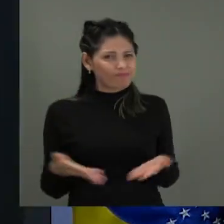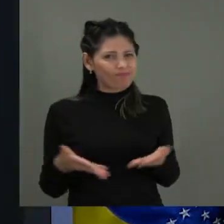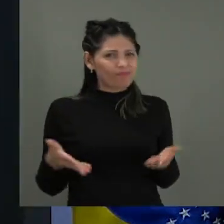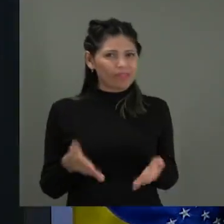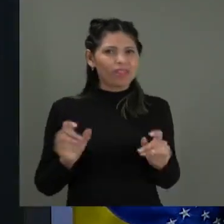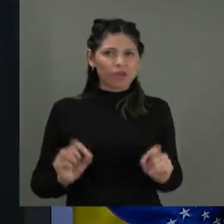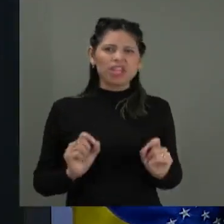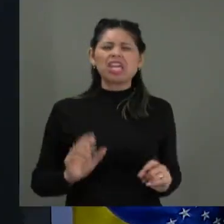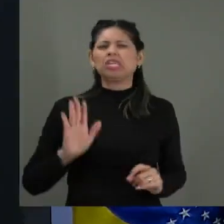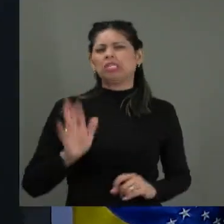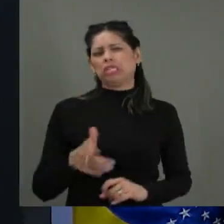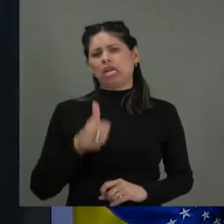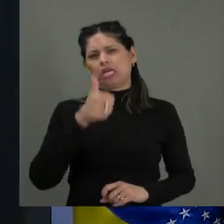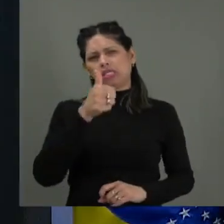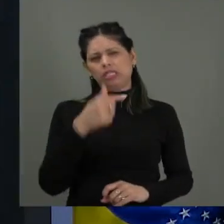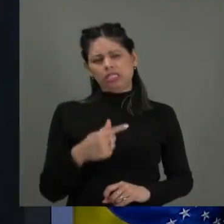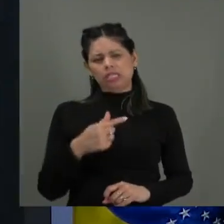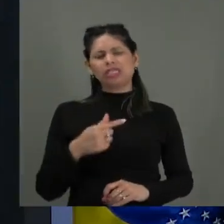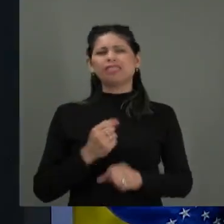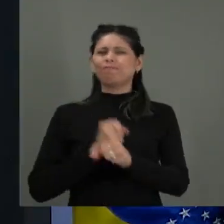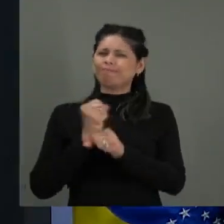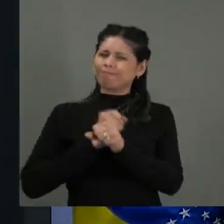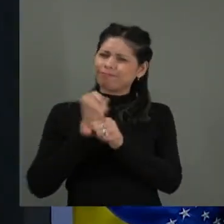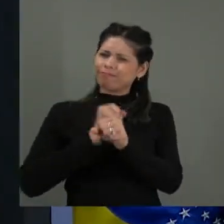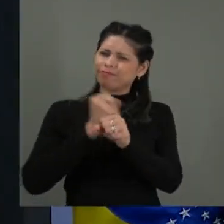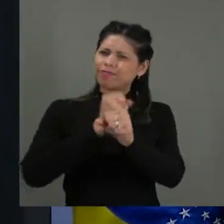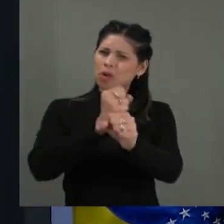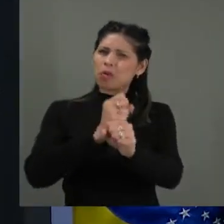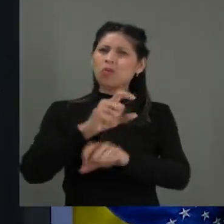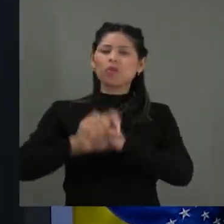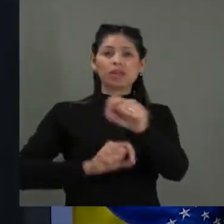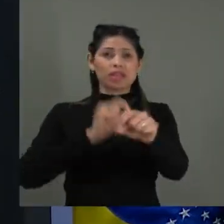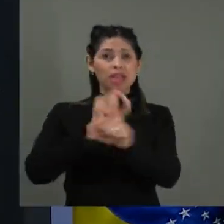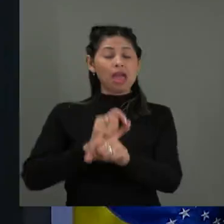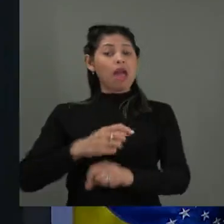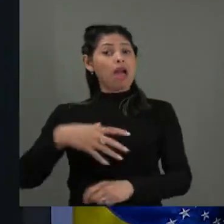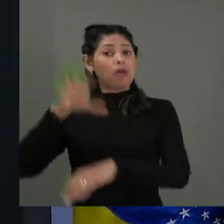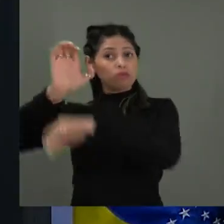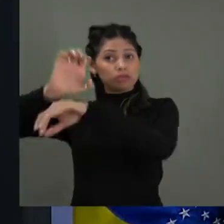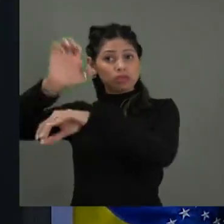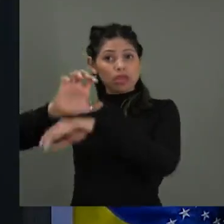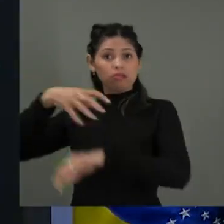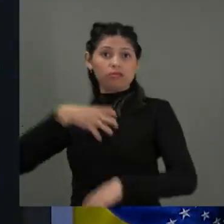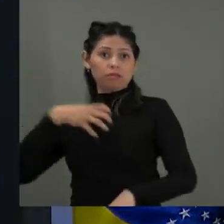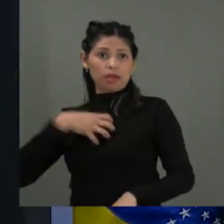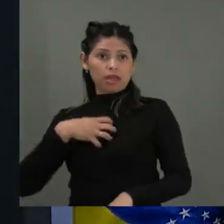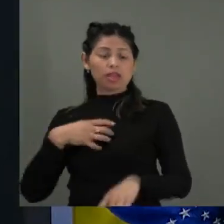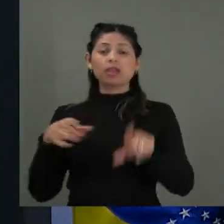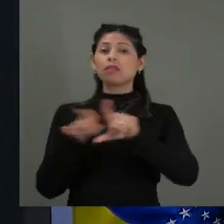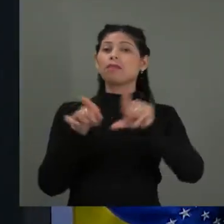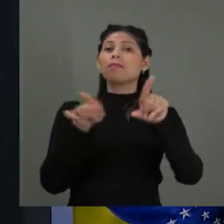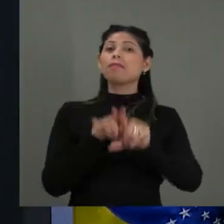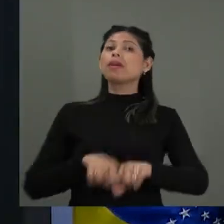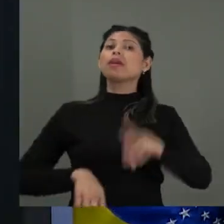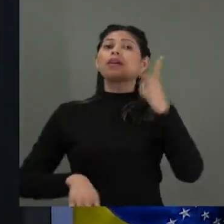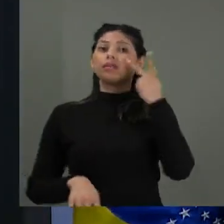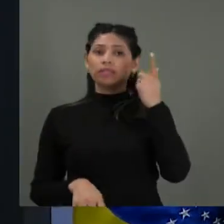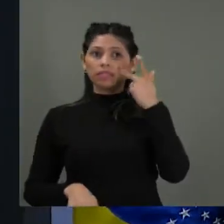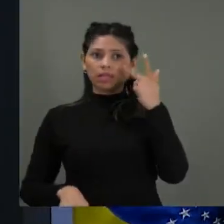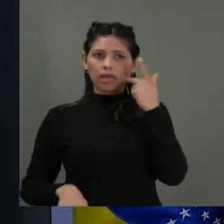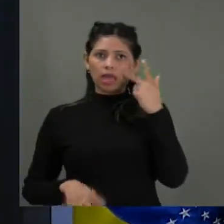há 17 anos, tanto a Bahia como o Ceará são governados pelos mesmos